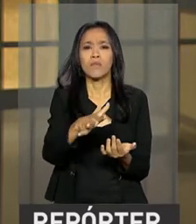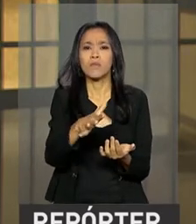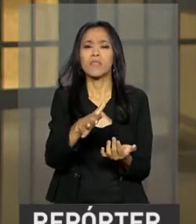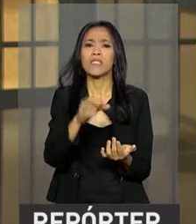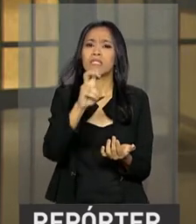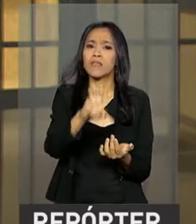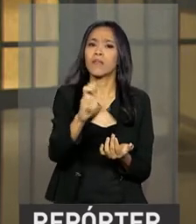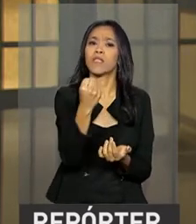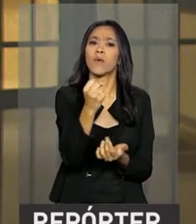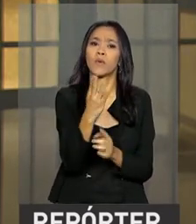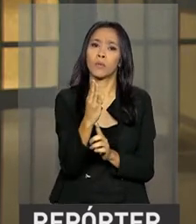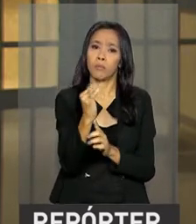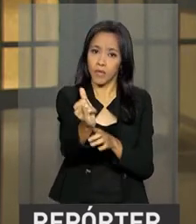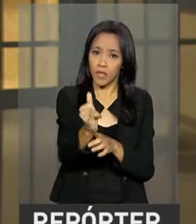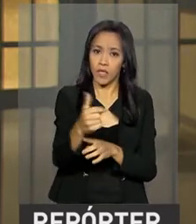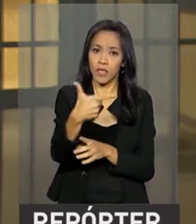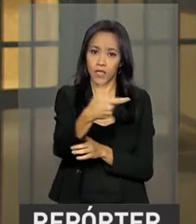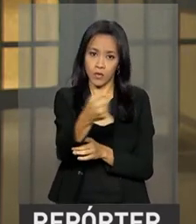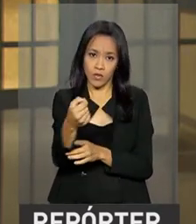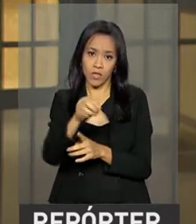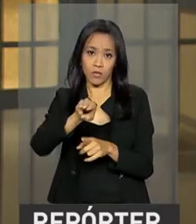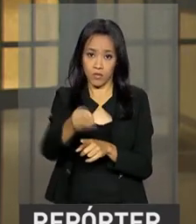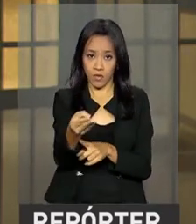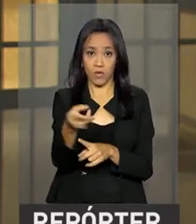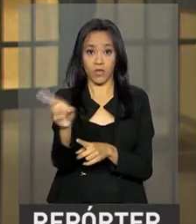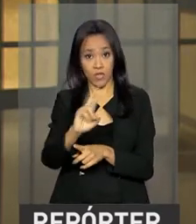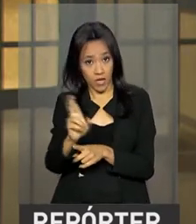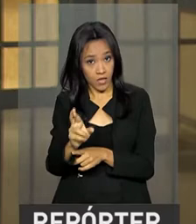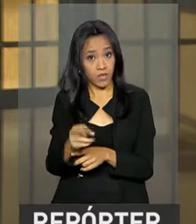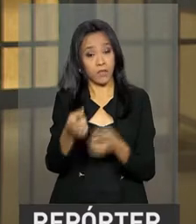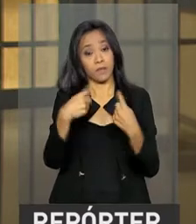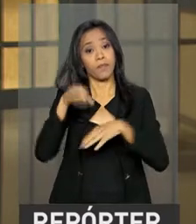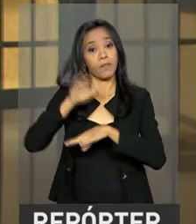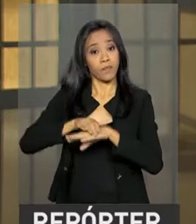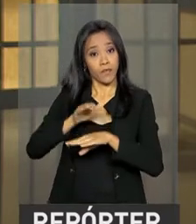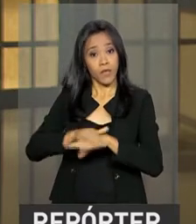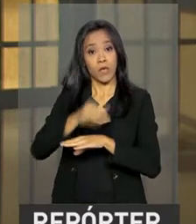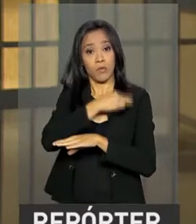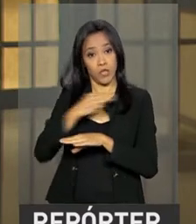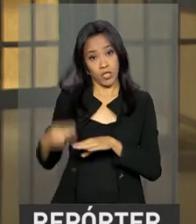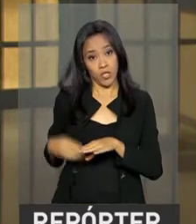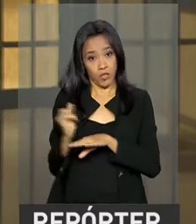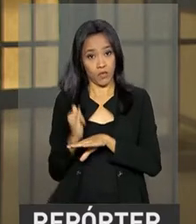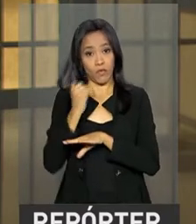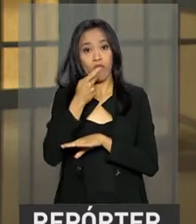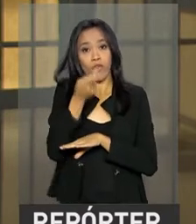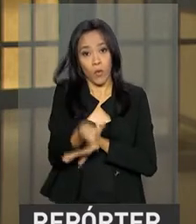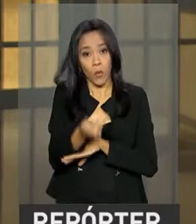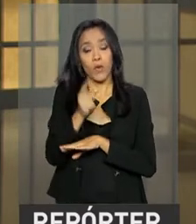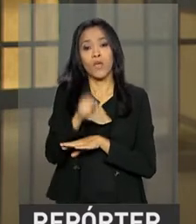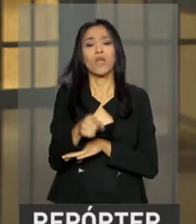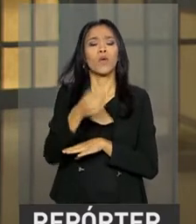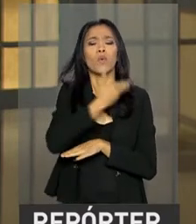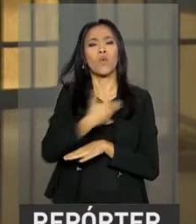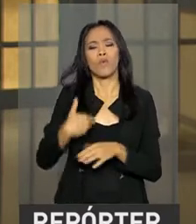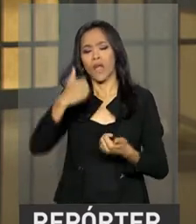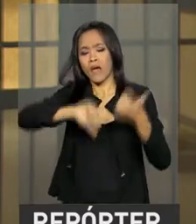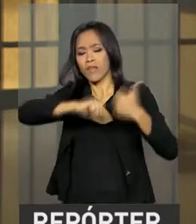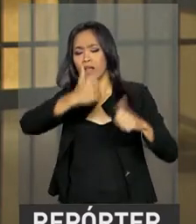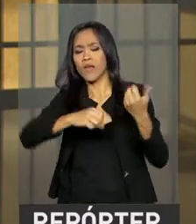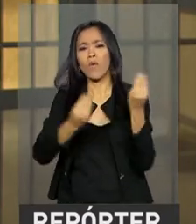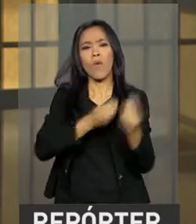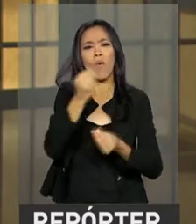58 bilhões e duzentos milhões de reais segundo o ministro da fazenda o governo avalia como vai equilibrar a